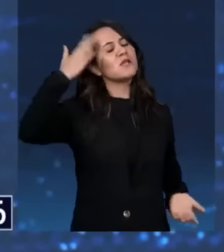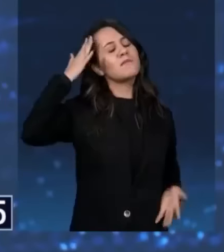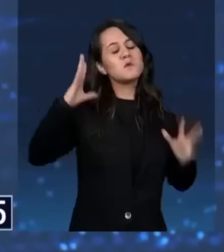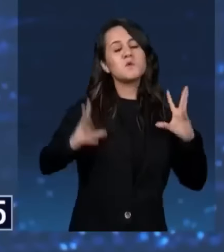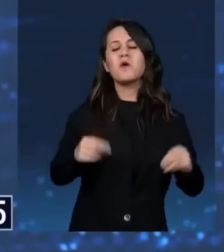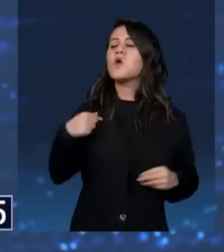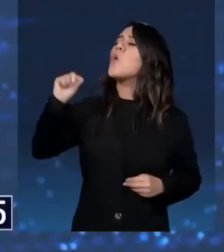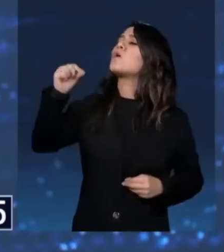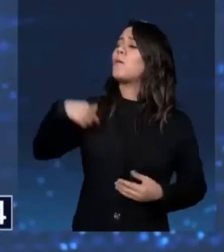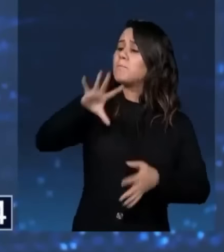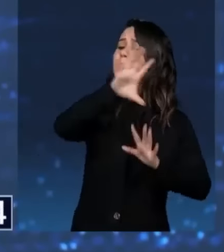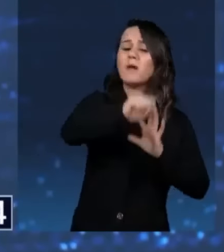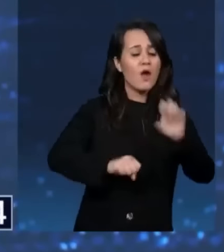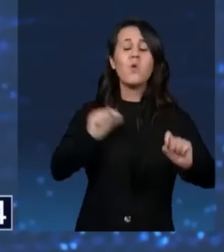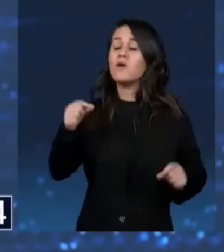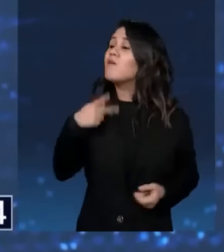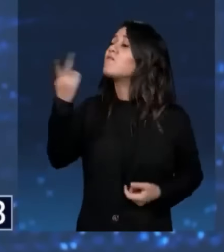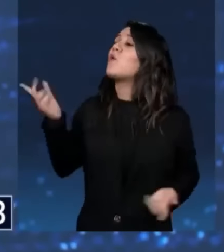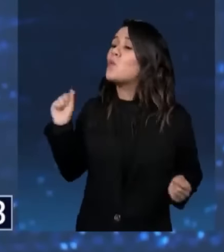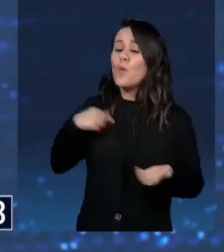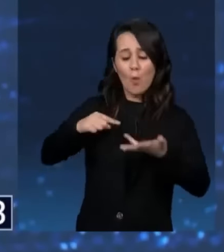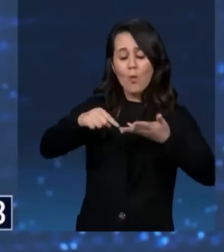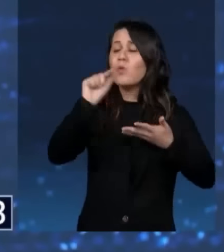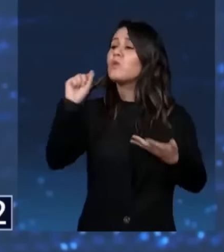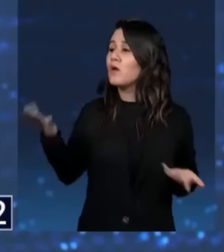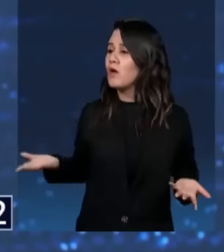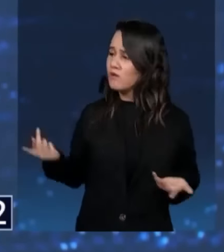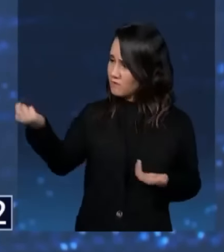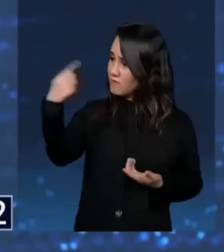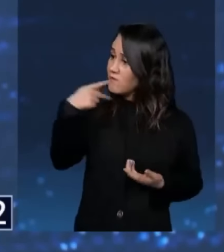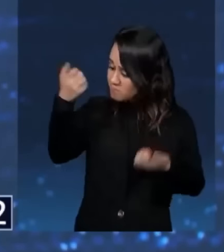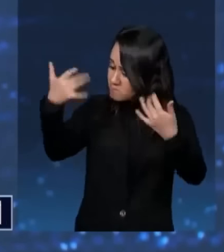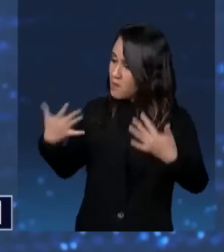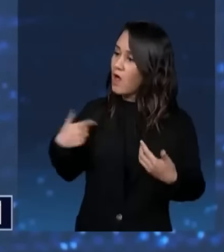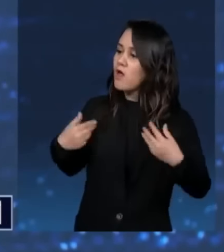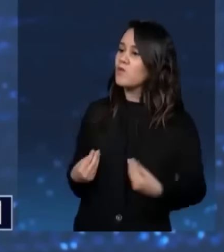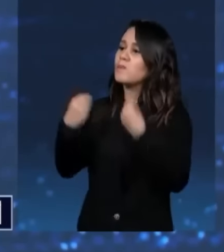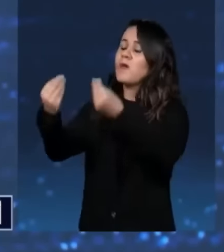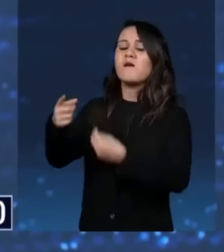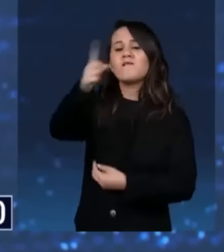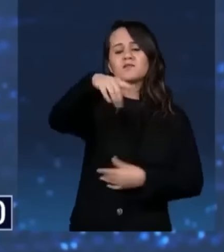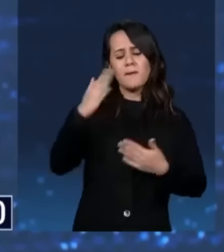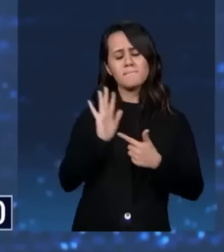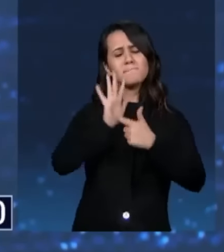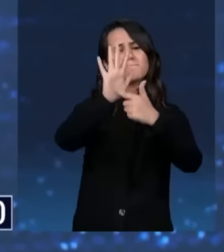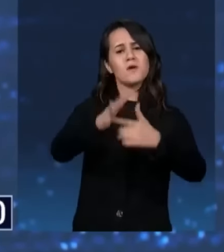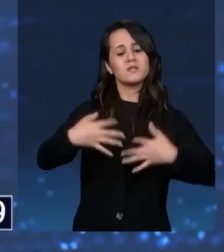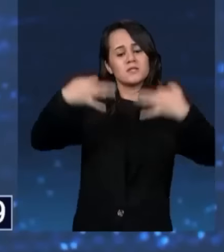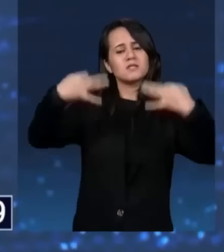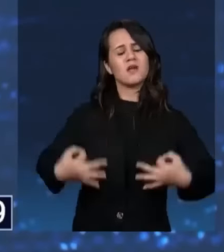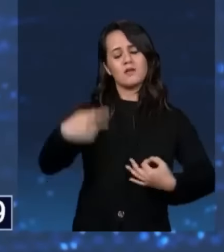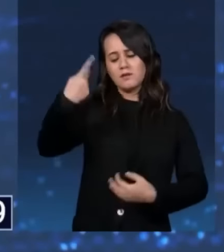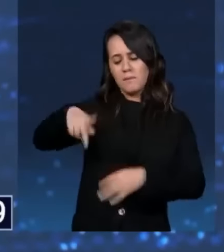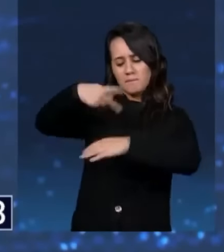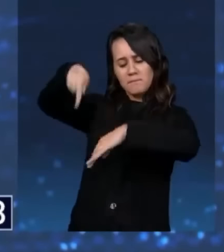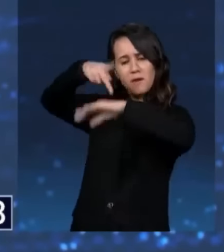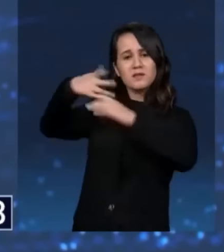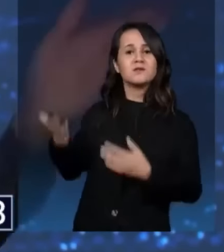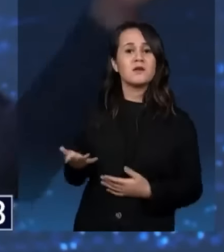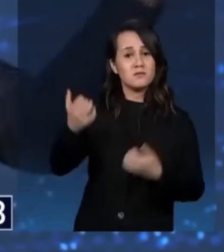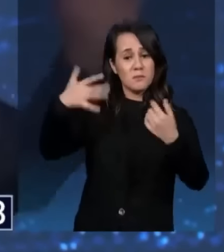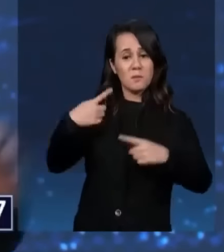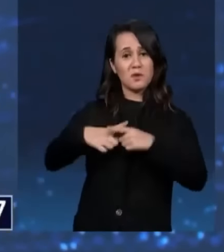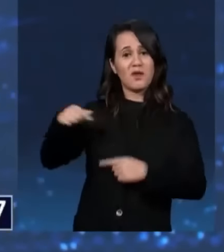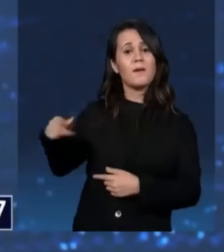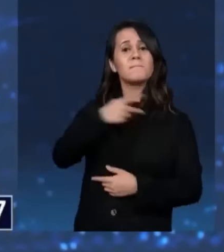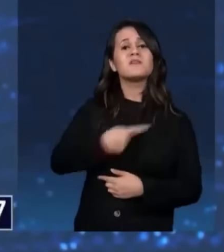que que eu peguei do que que eu toquei que eu devolvo agora eu quero saber que dia que vocês vão devolver a moral desse país com o luí Inácio Lula da Silva com a Dilma